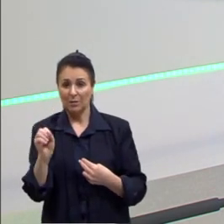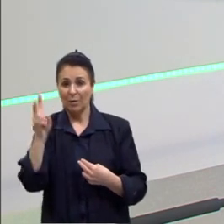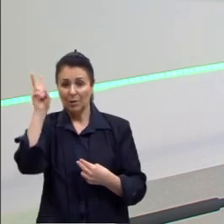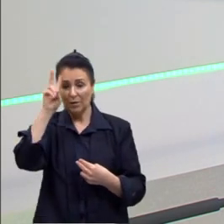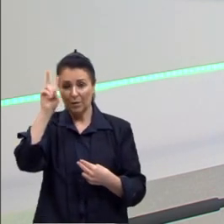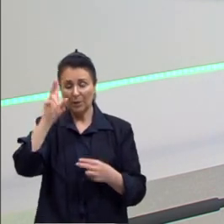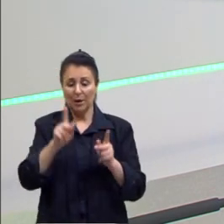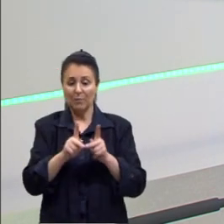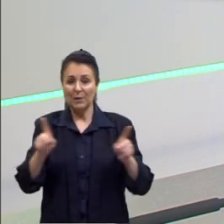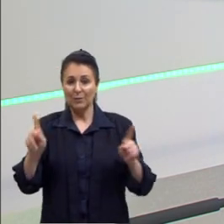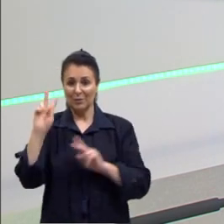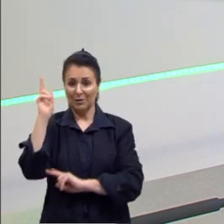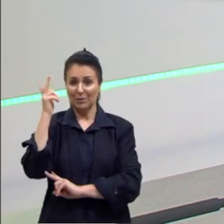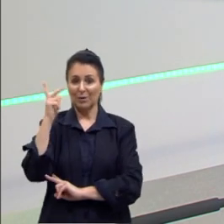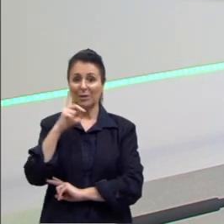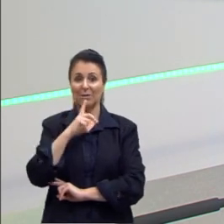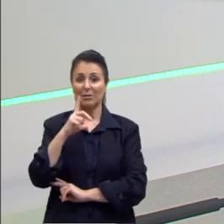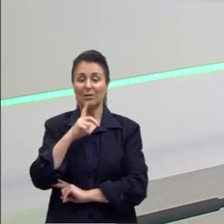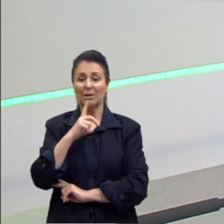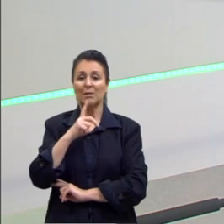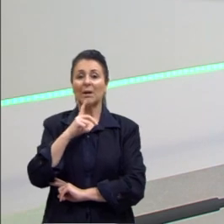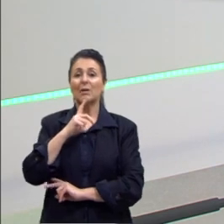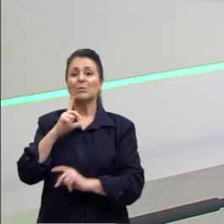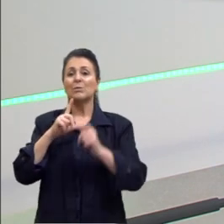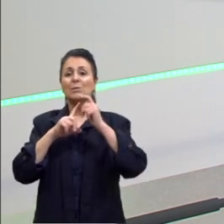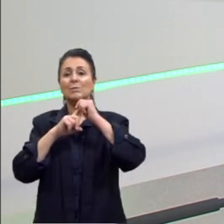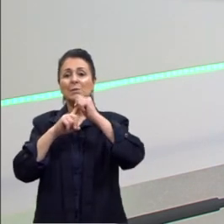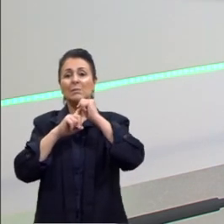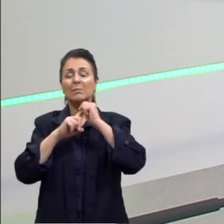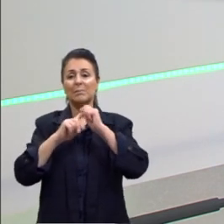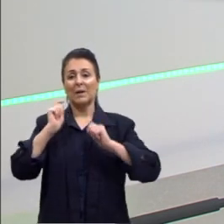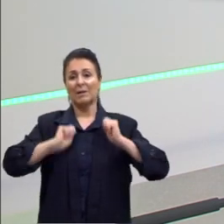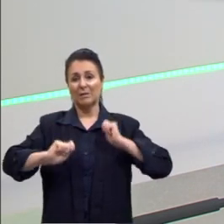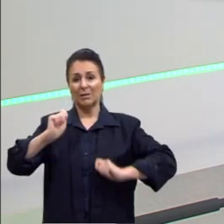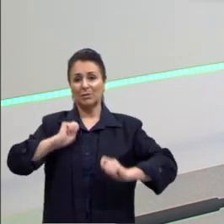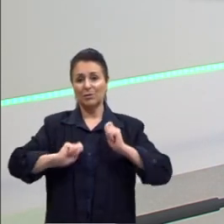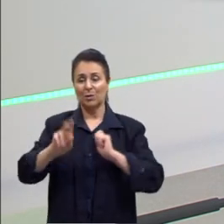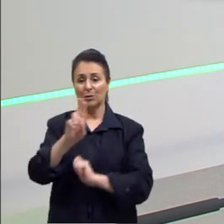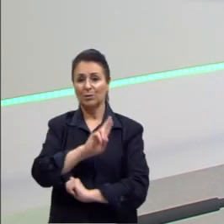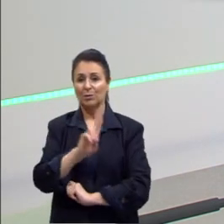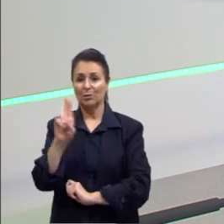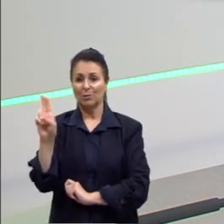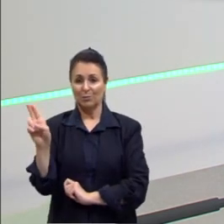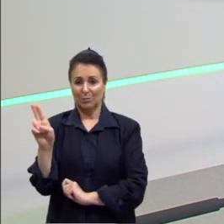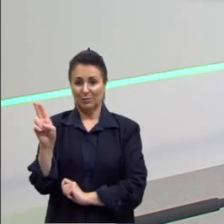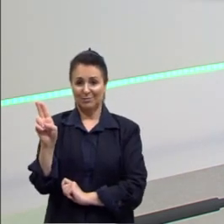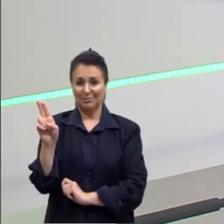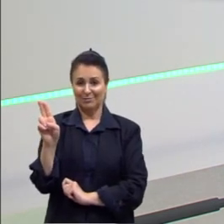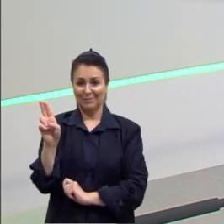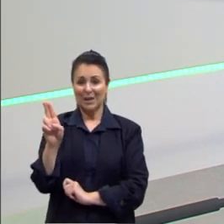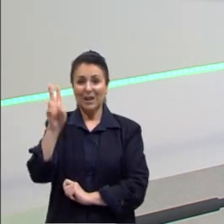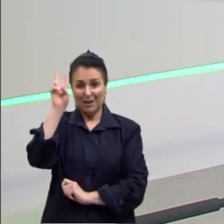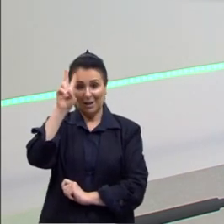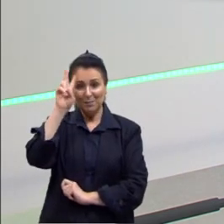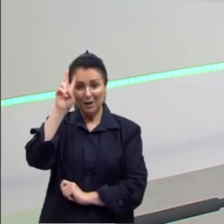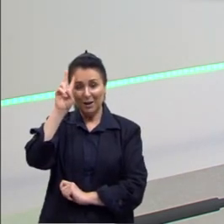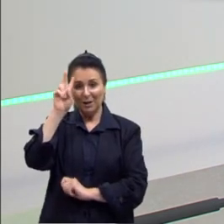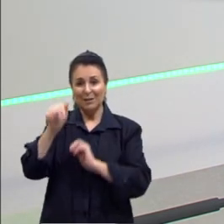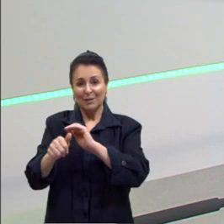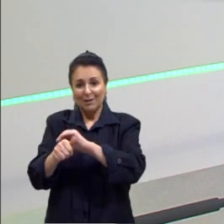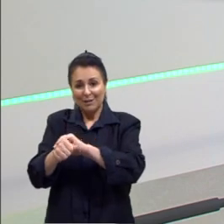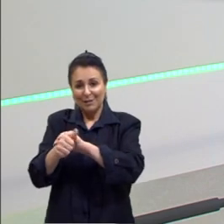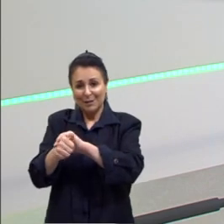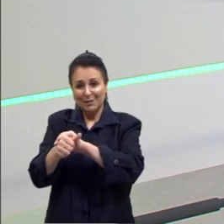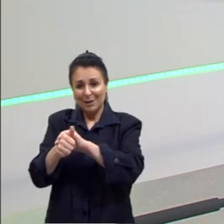Renascimento é o período da história que tem esses principais artistas no nome das Tartarugas Ninjas né Nós temos